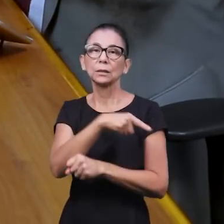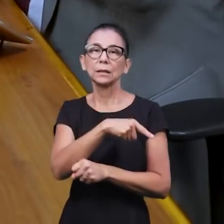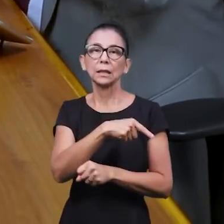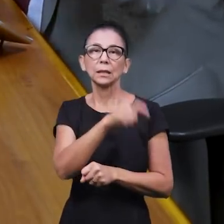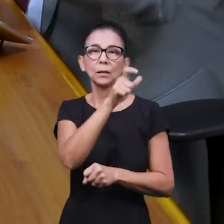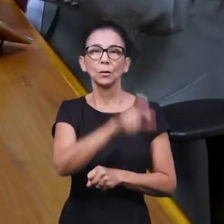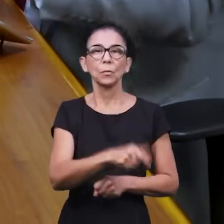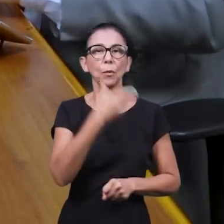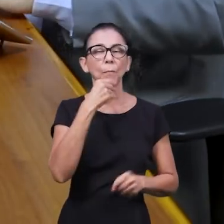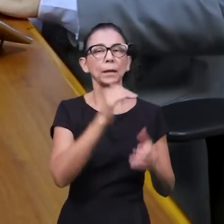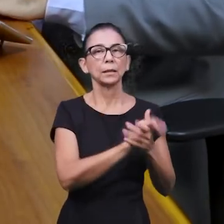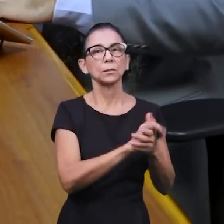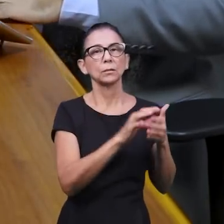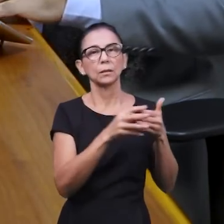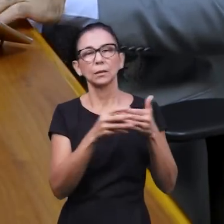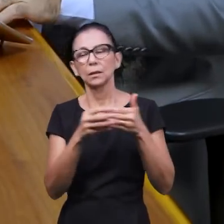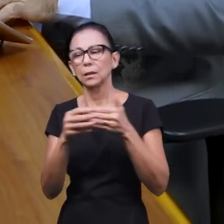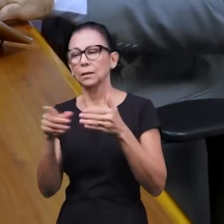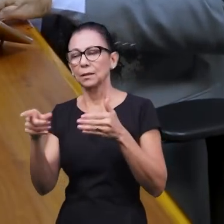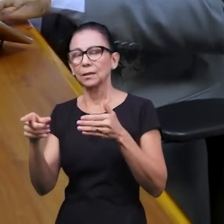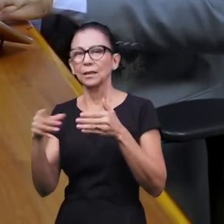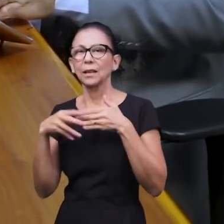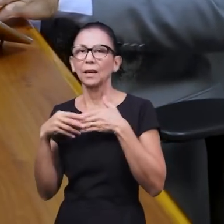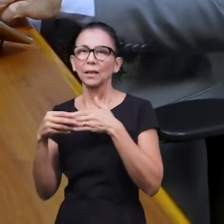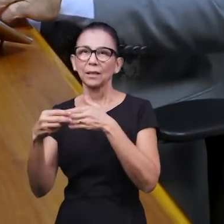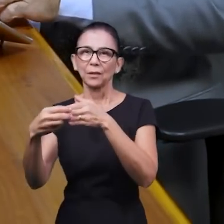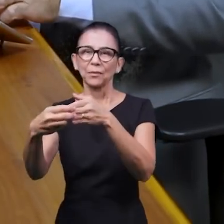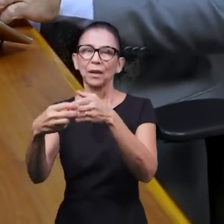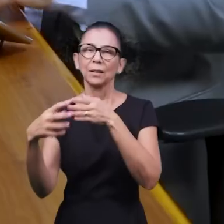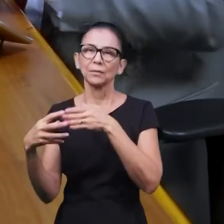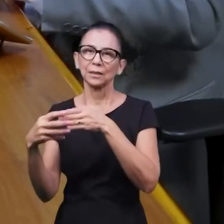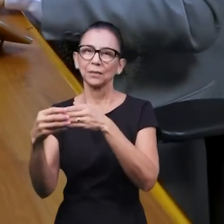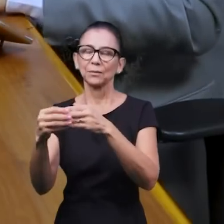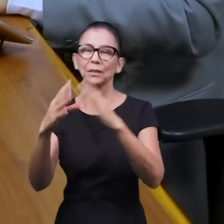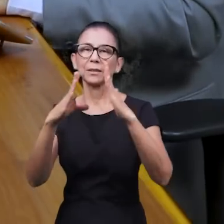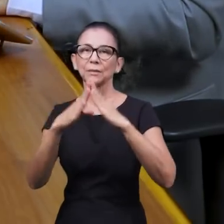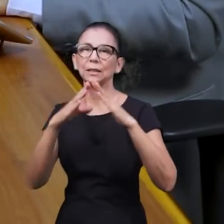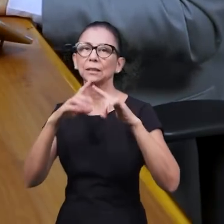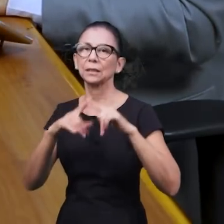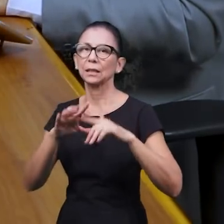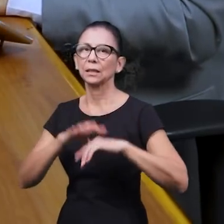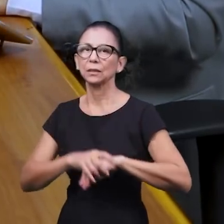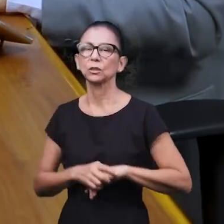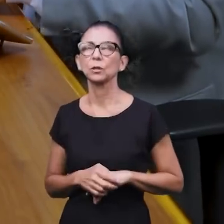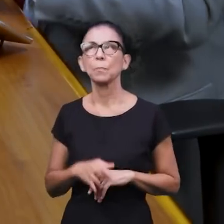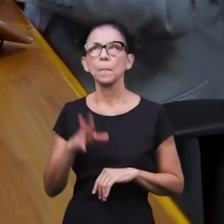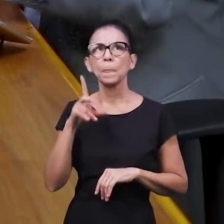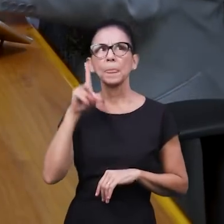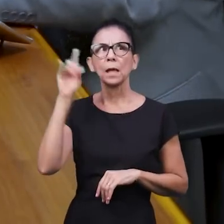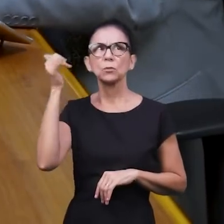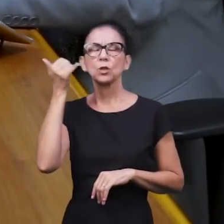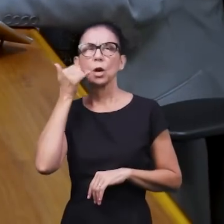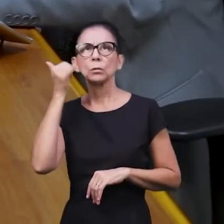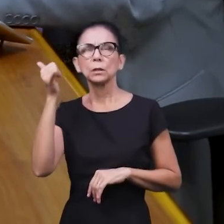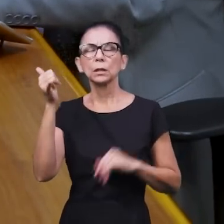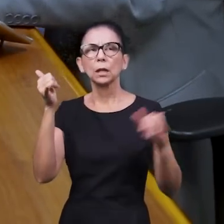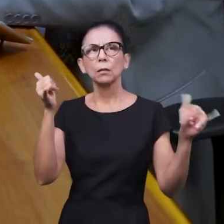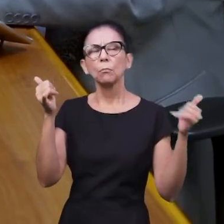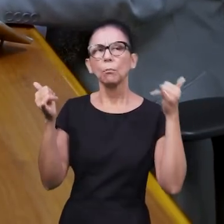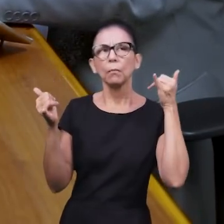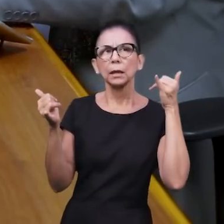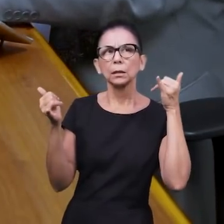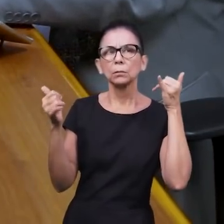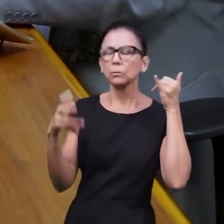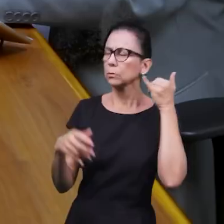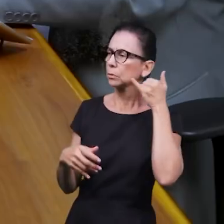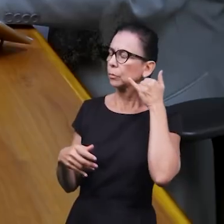Manaim, depois ia buscar o Manaim e tudo mais. E aí um dia eu fiz uma ligação para ele atendeu e me deu a paz do Senhor. E eu